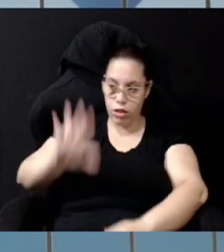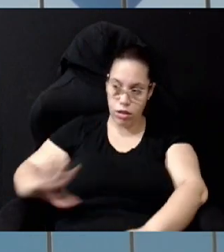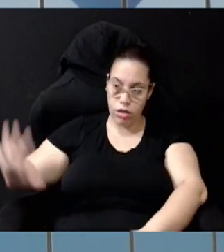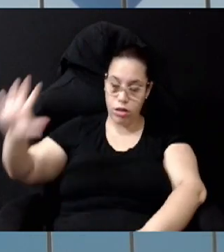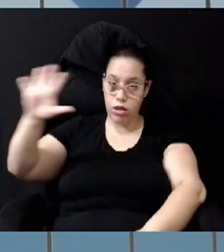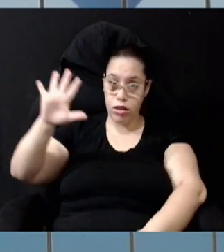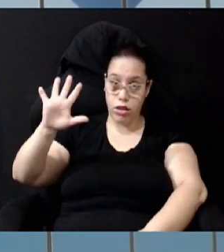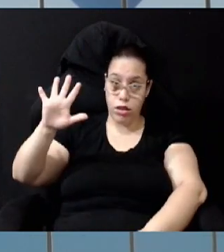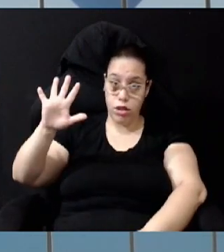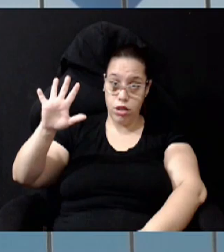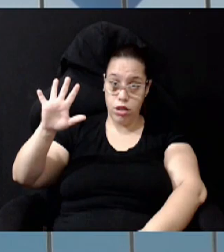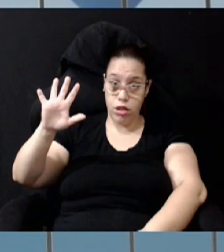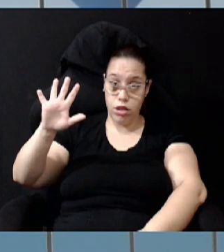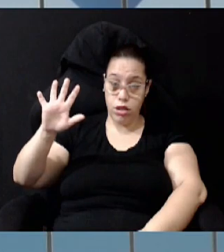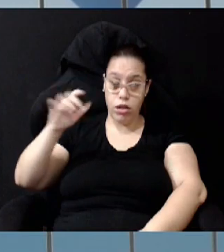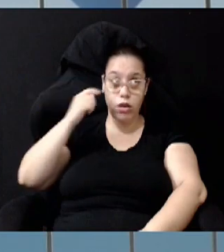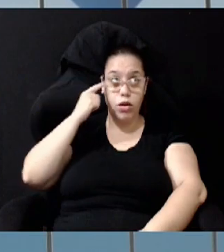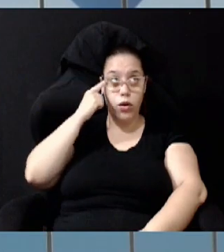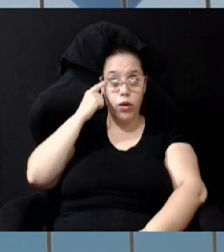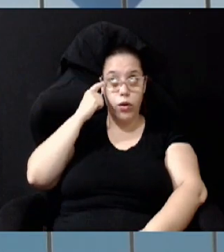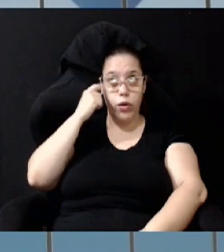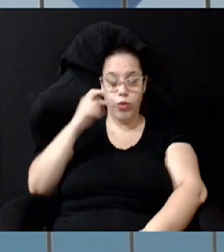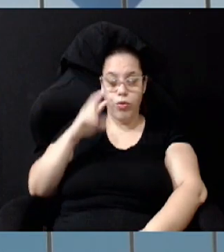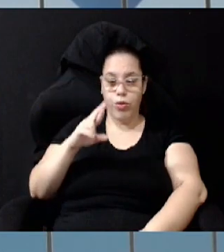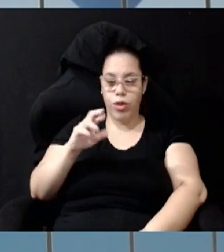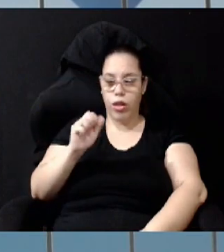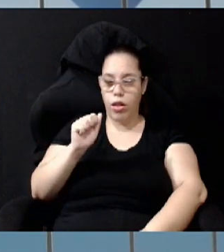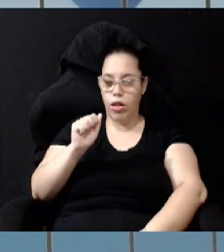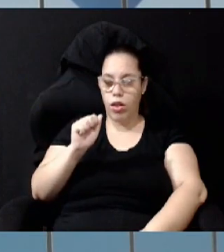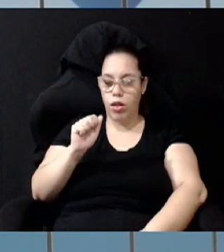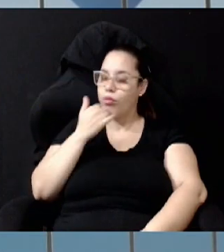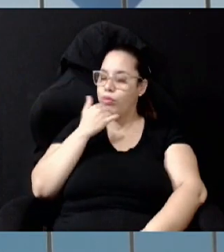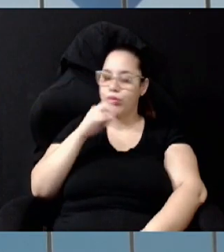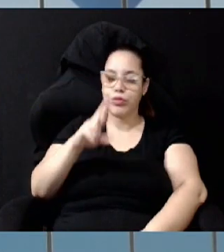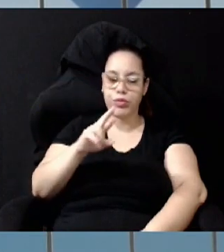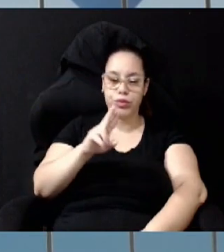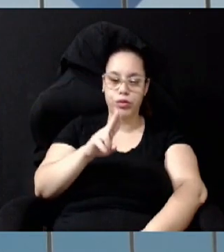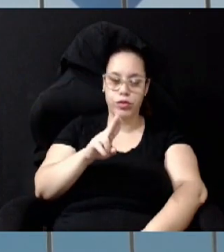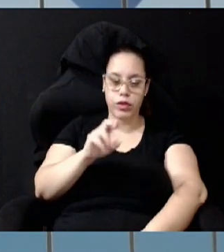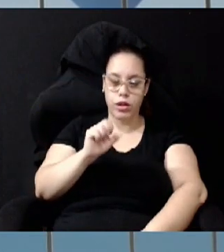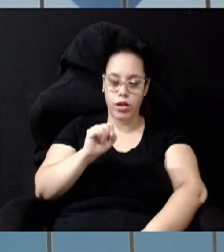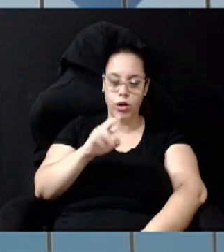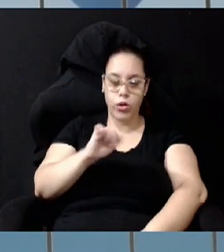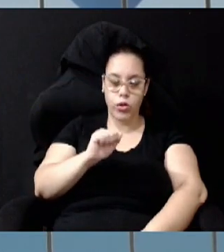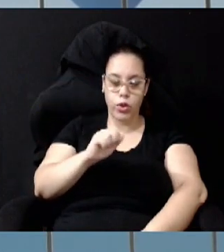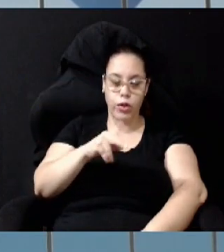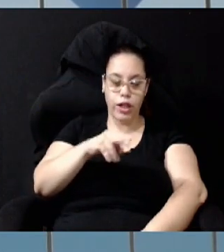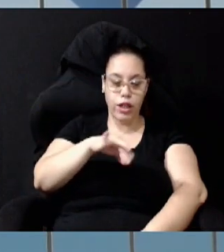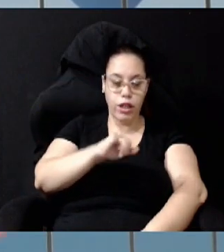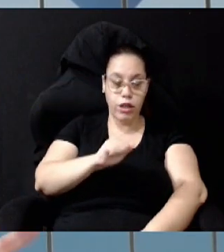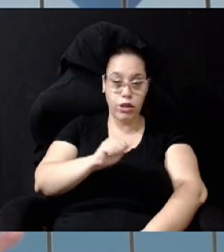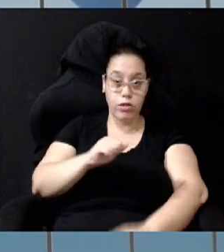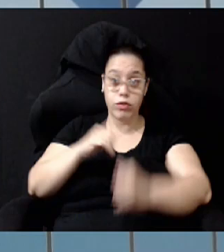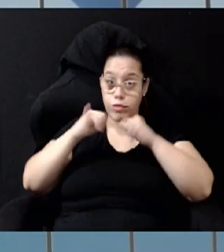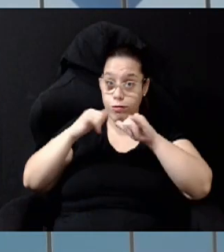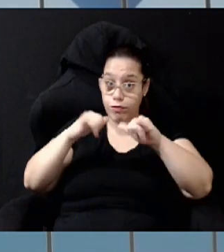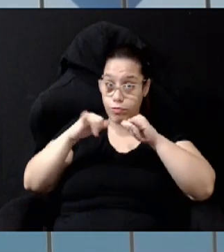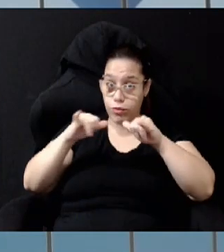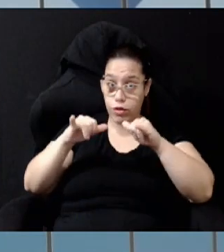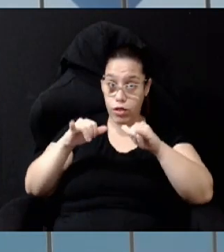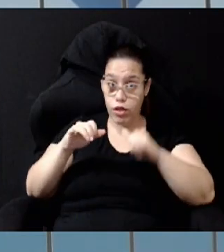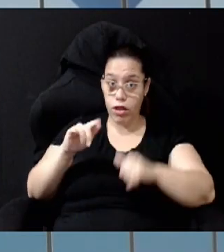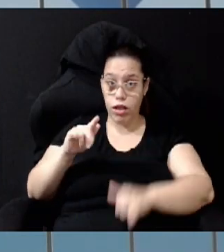Rússia e Ucrânia foi esse receio, né? A Europa inteira dependente da energia. Gás. Exatamente, corta o gás, acabou,